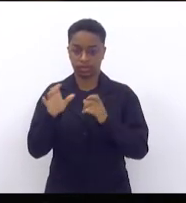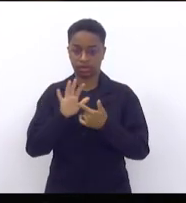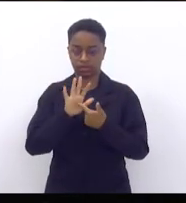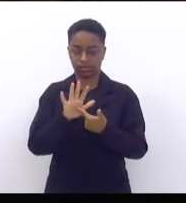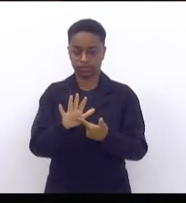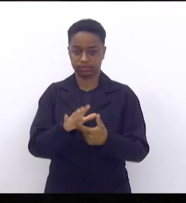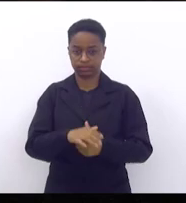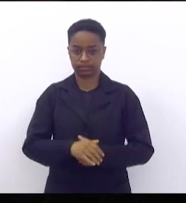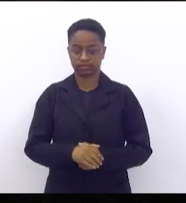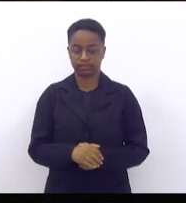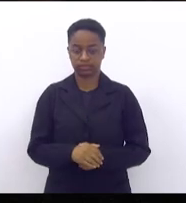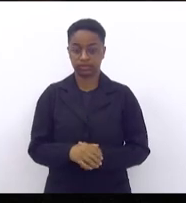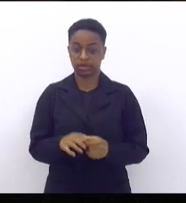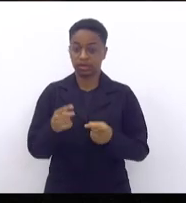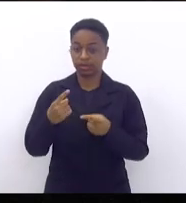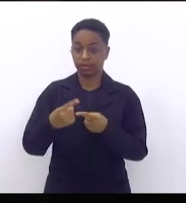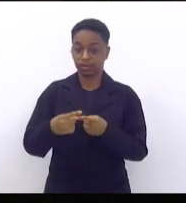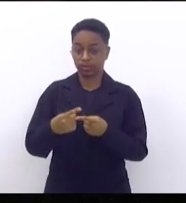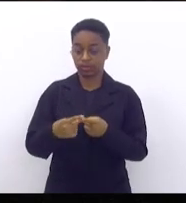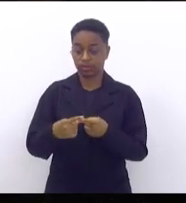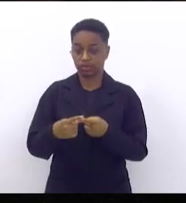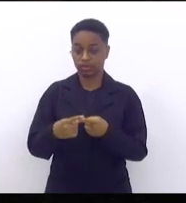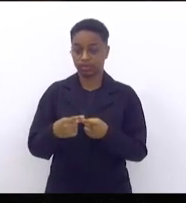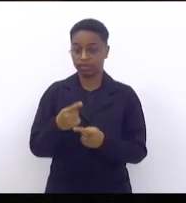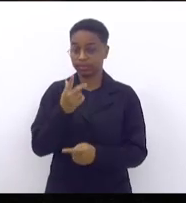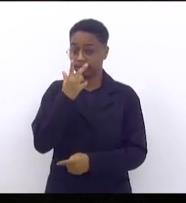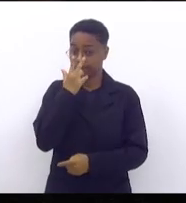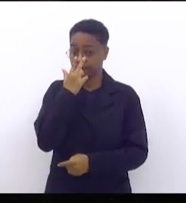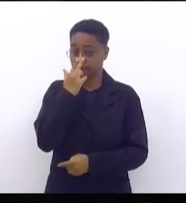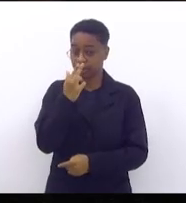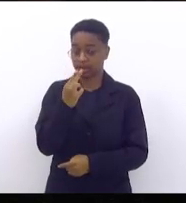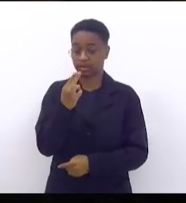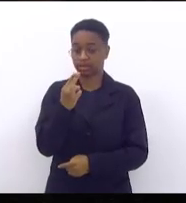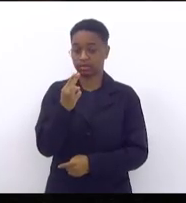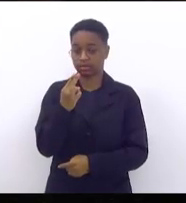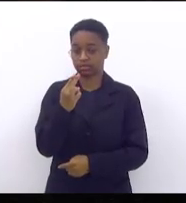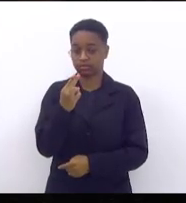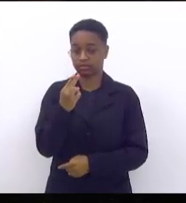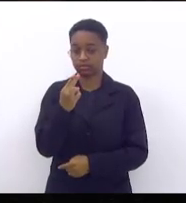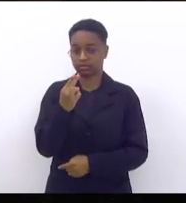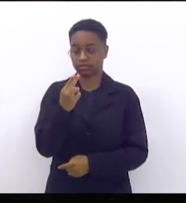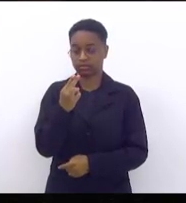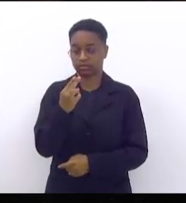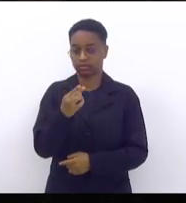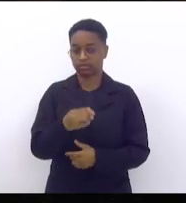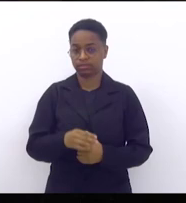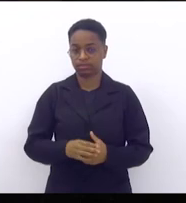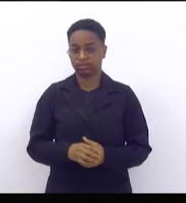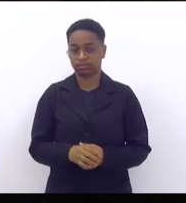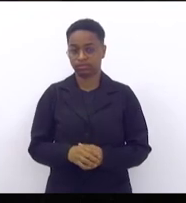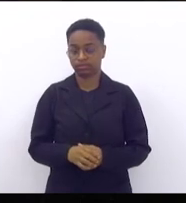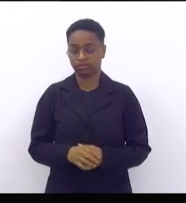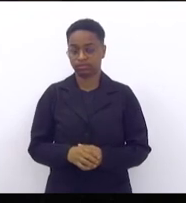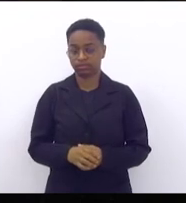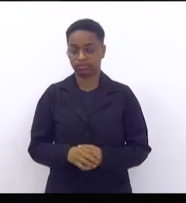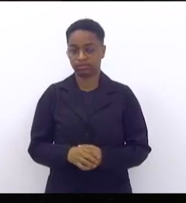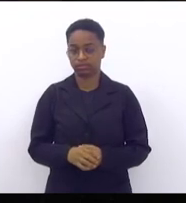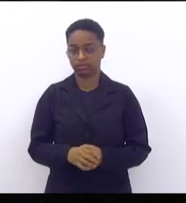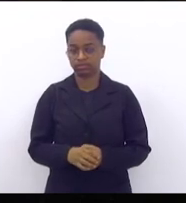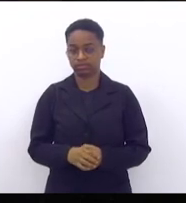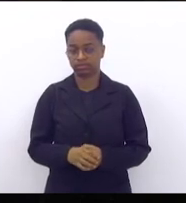presidente, porque me parece que podemos ter um final de ano